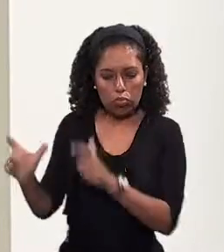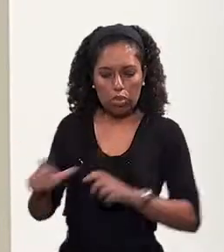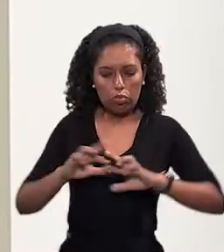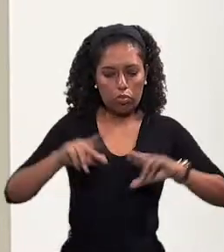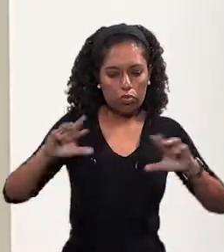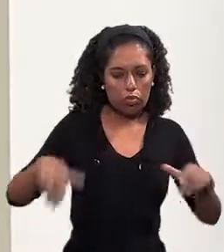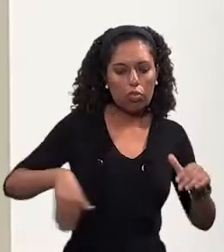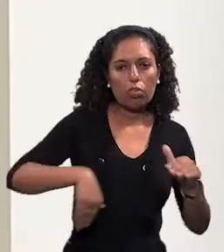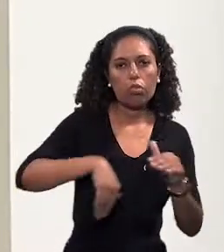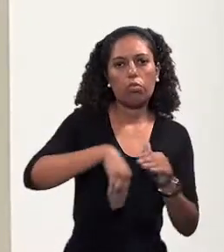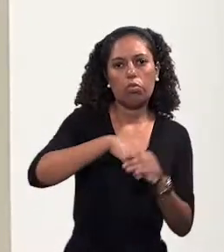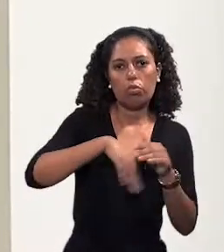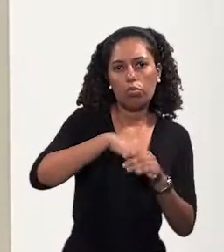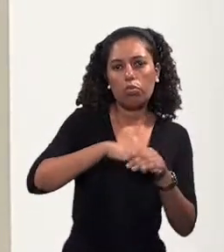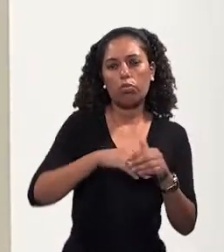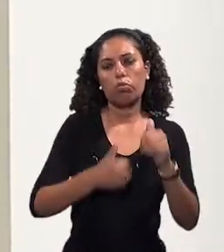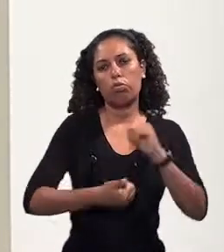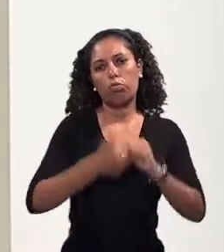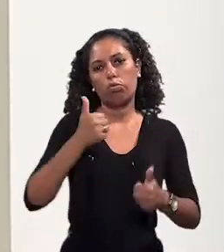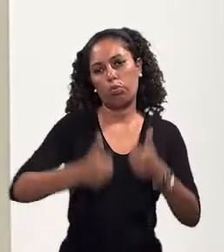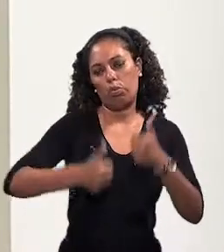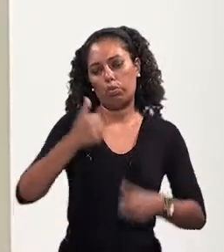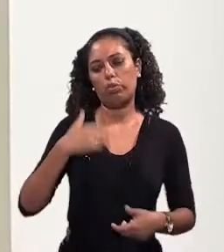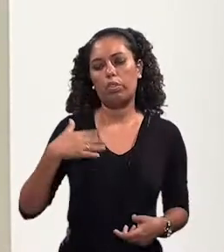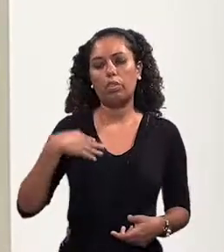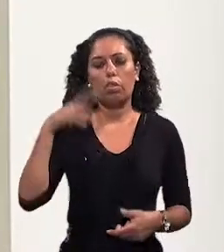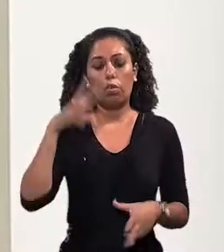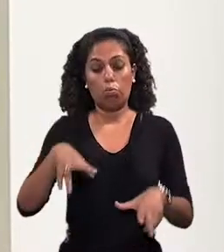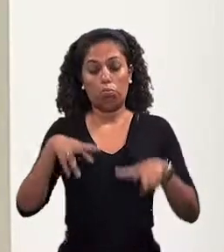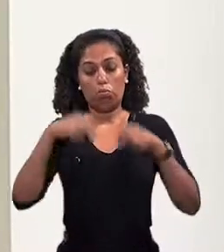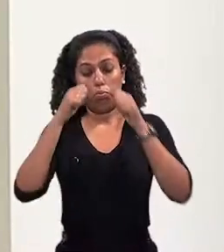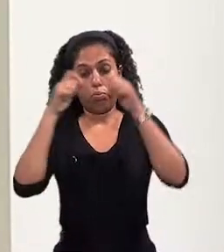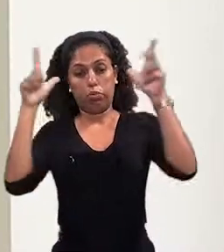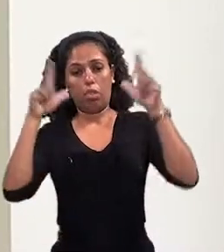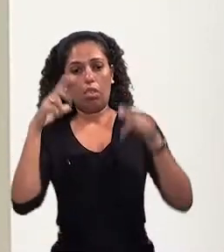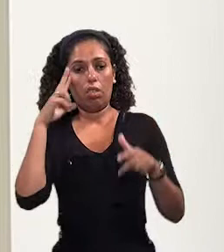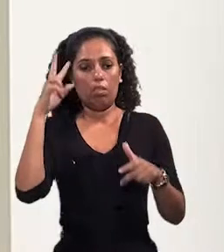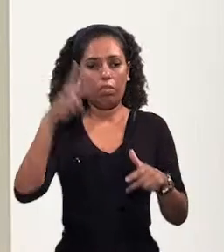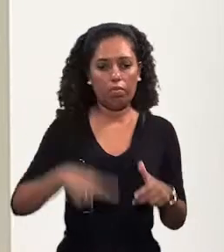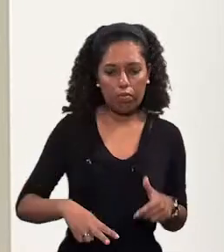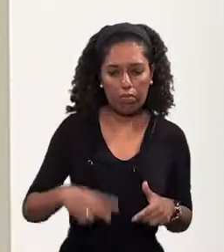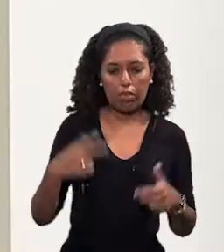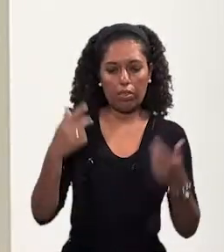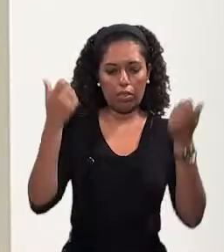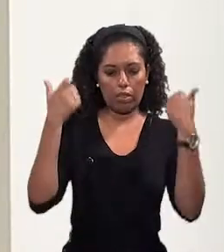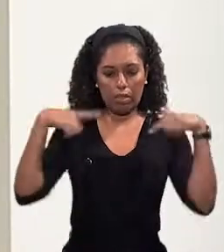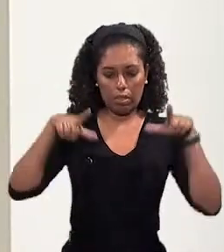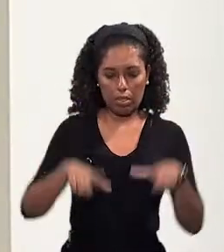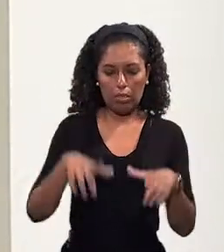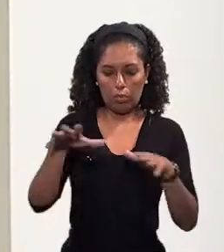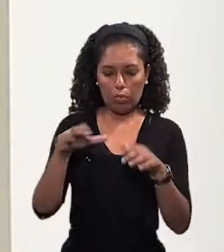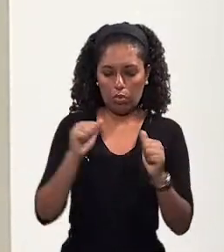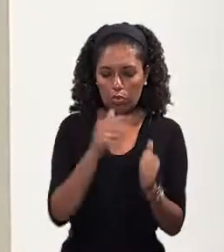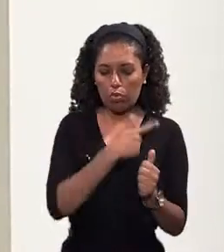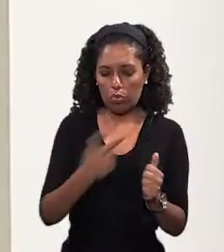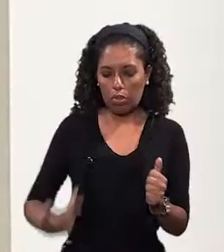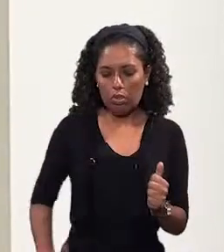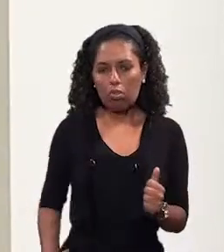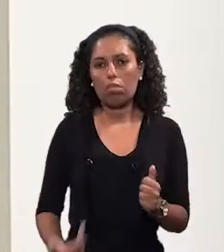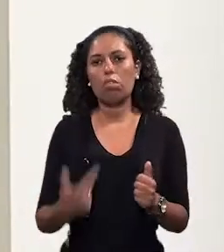muito parecida com o que aqueles jovens tiveram. Então, assim que eu acordei, eu vim aqui na Alerj, pedi ao presidente da casa para